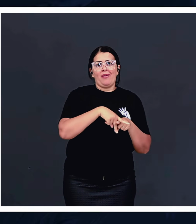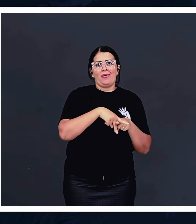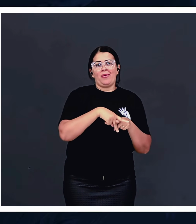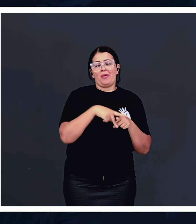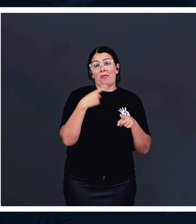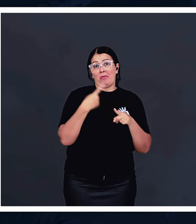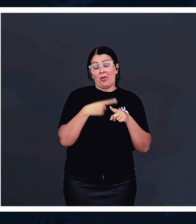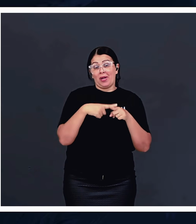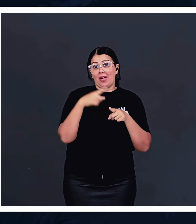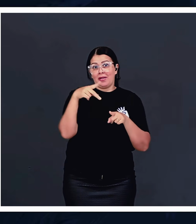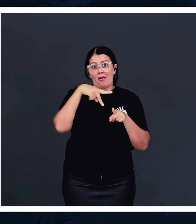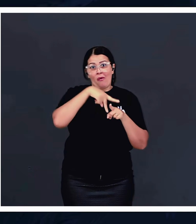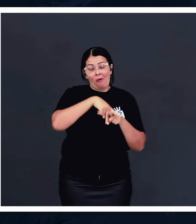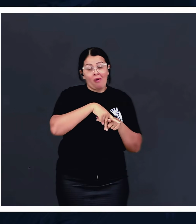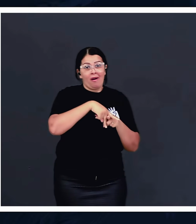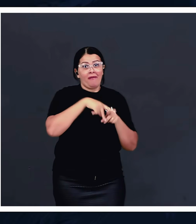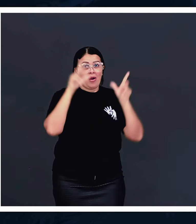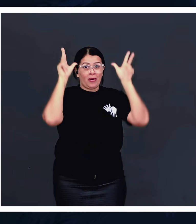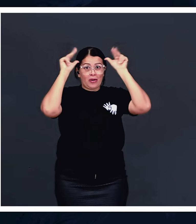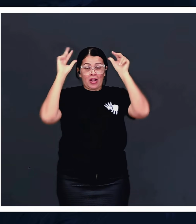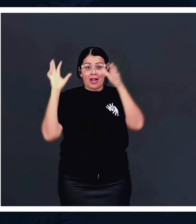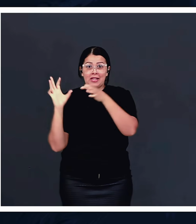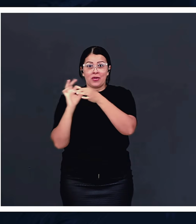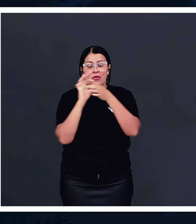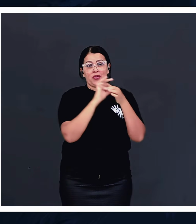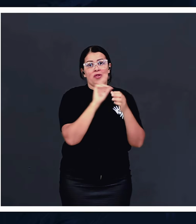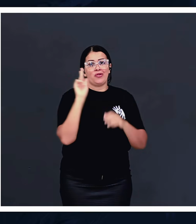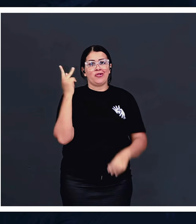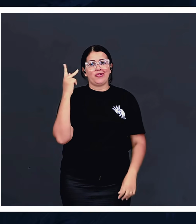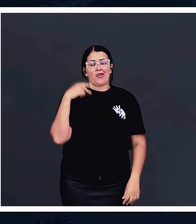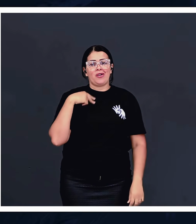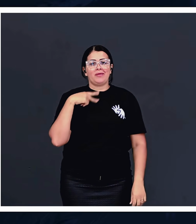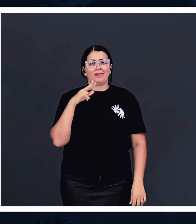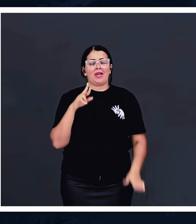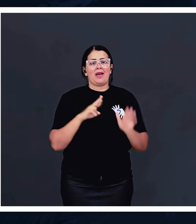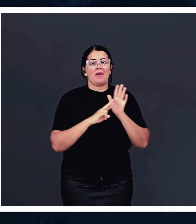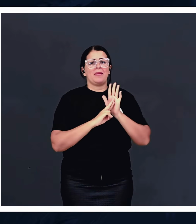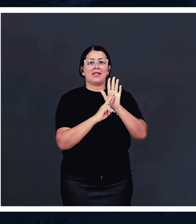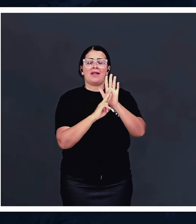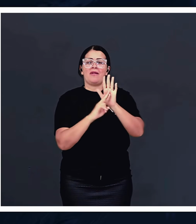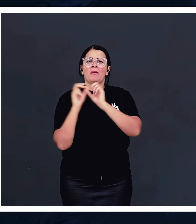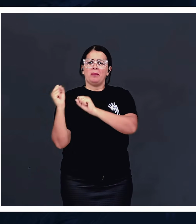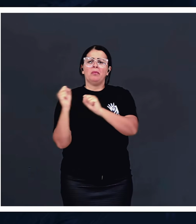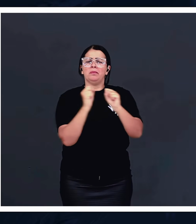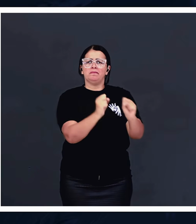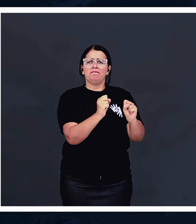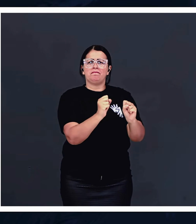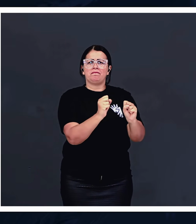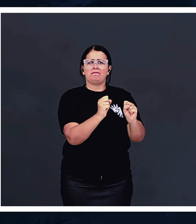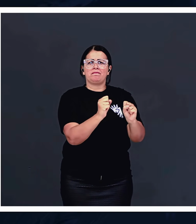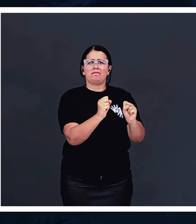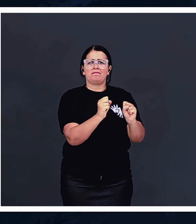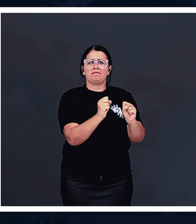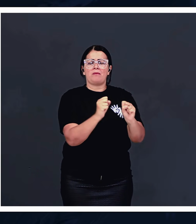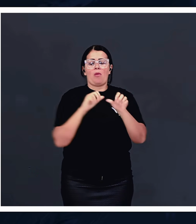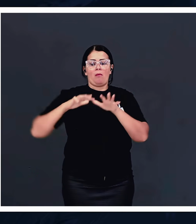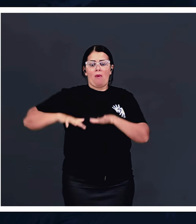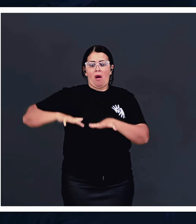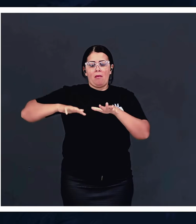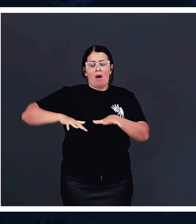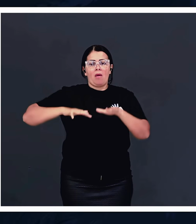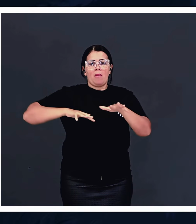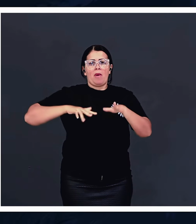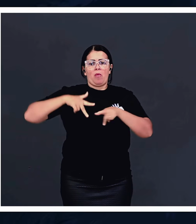Veja que o cavalo, nesse contexto histórico, ele representava poder. Um exército